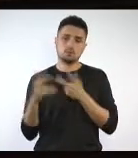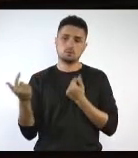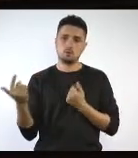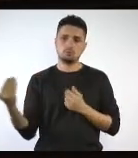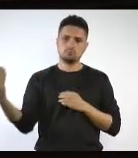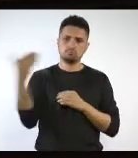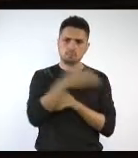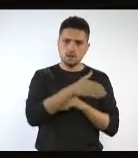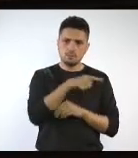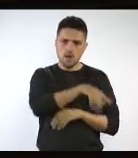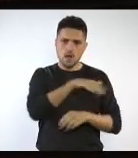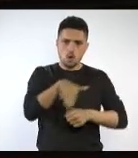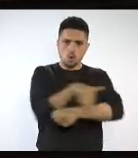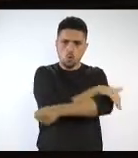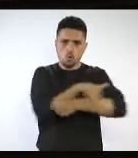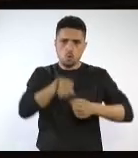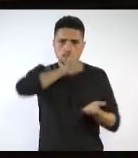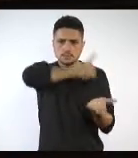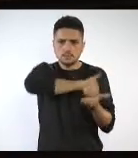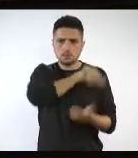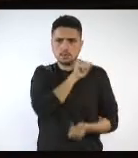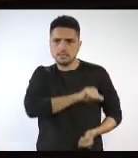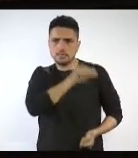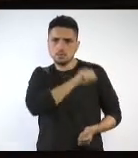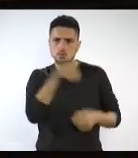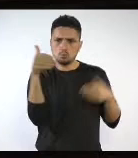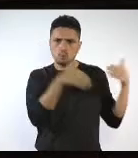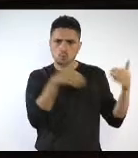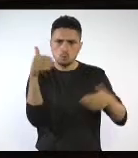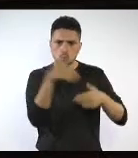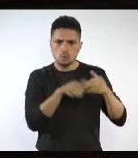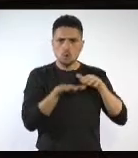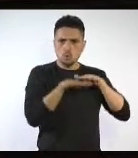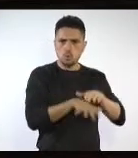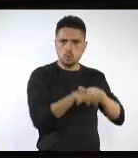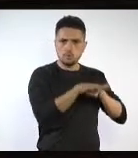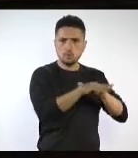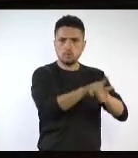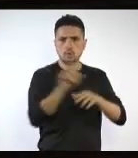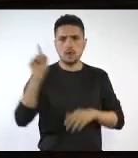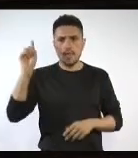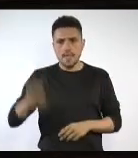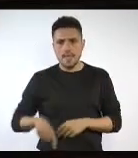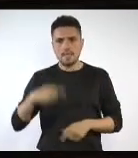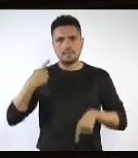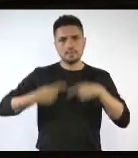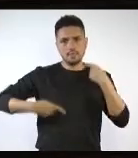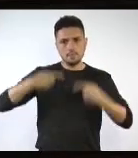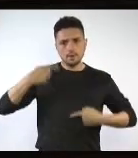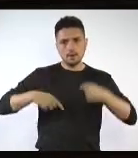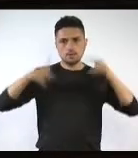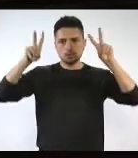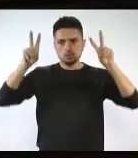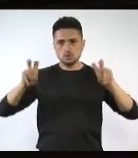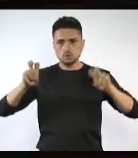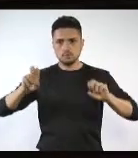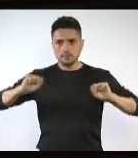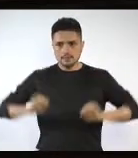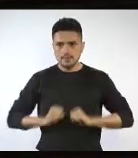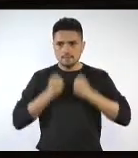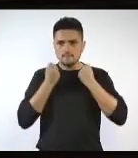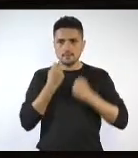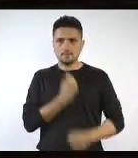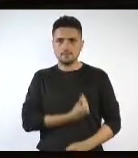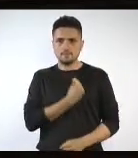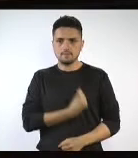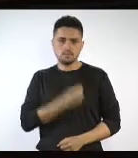as ruas do Rio de Janeiro, com um debate que sejam para defender a vida das